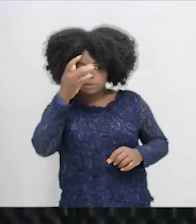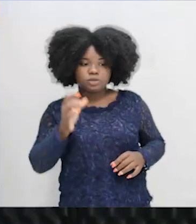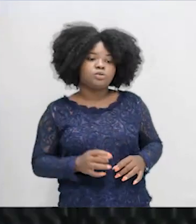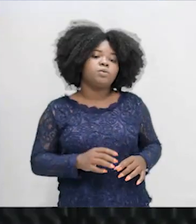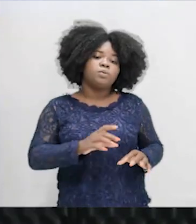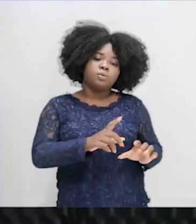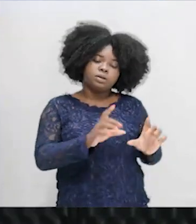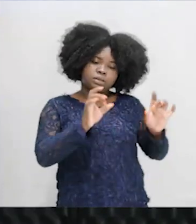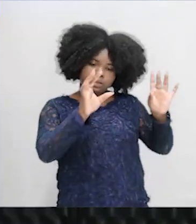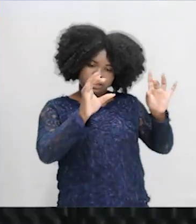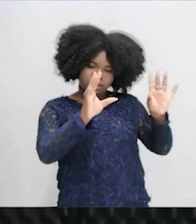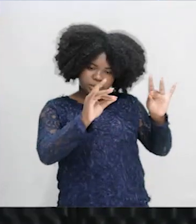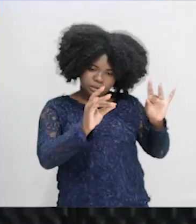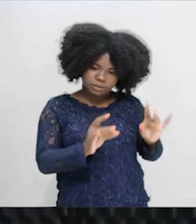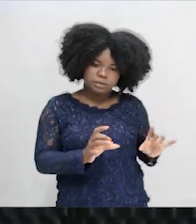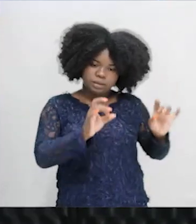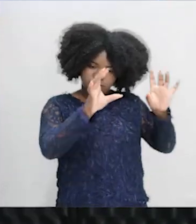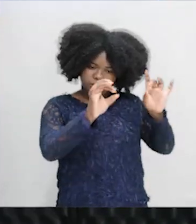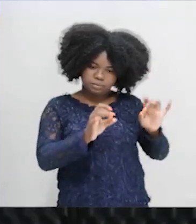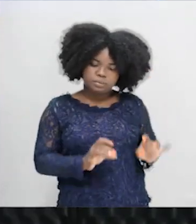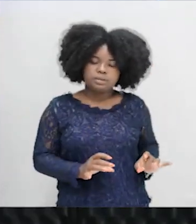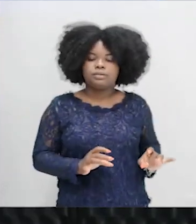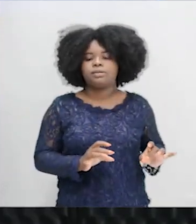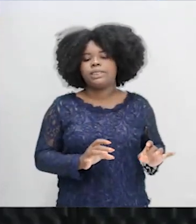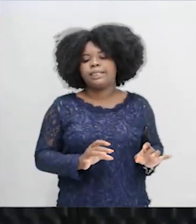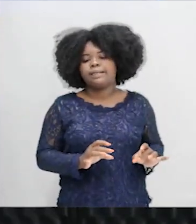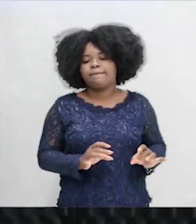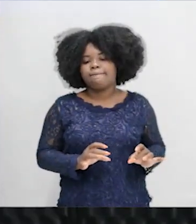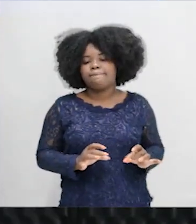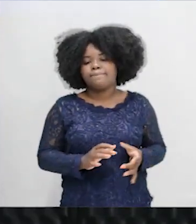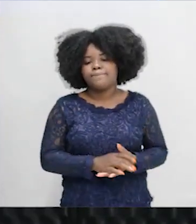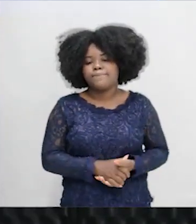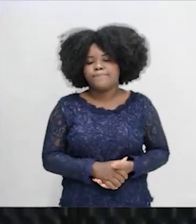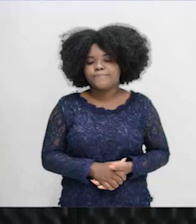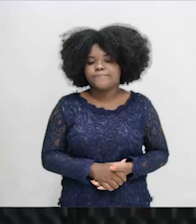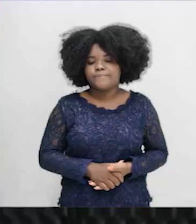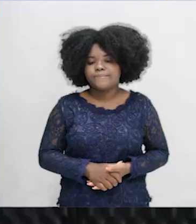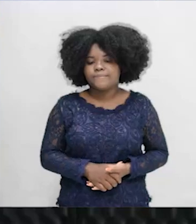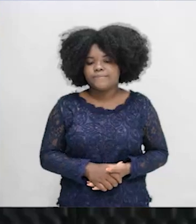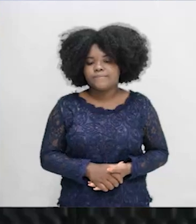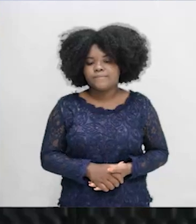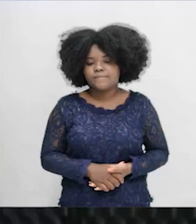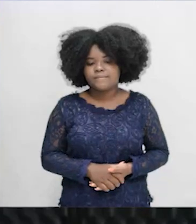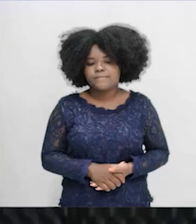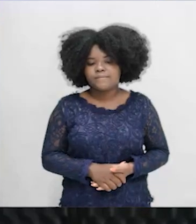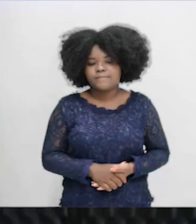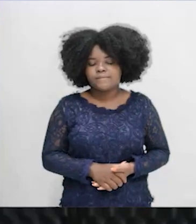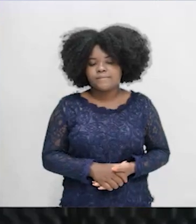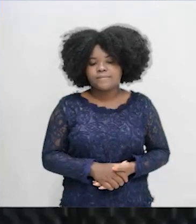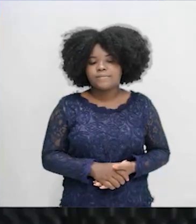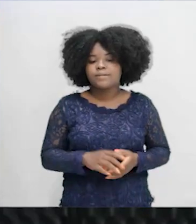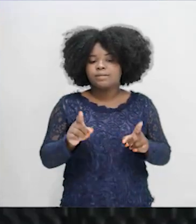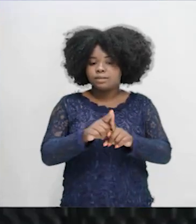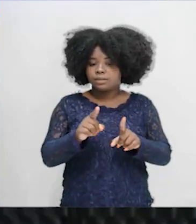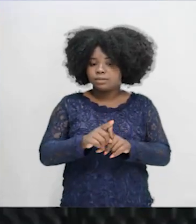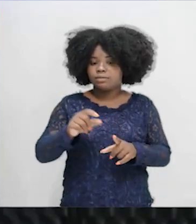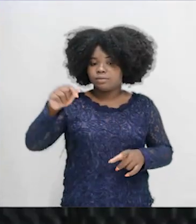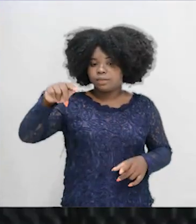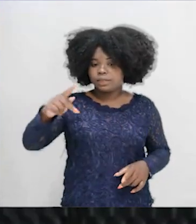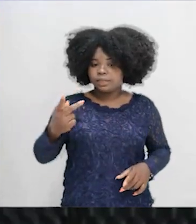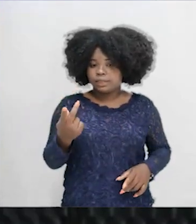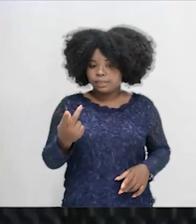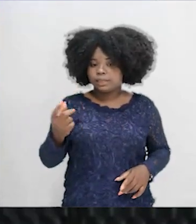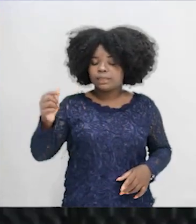específicos e eles são rentáveis economicamente se você começar a aplicar em situações X. Atenção! Quadrinhos é uma coisa,